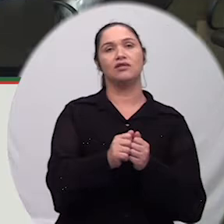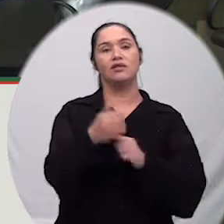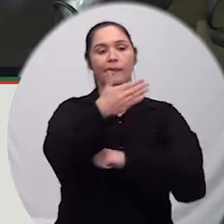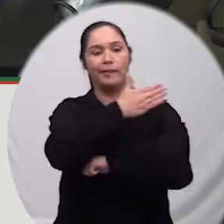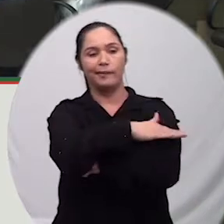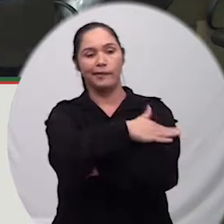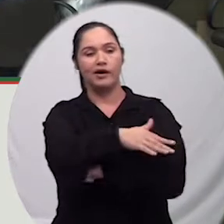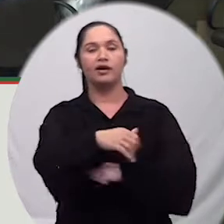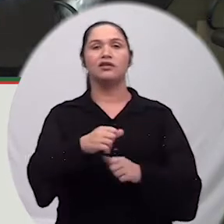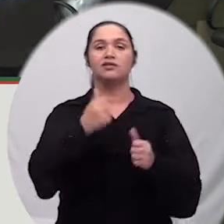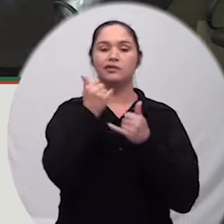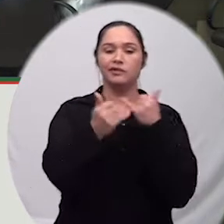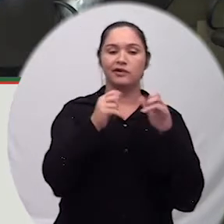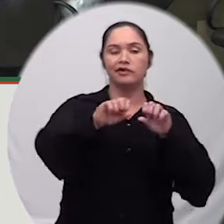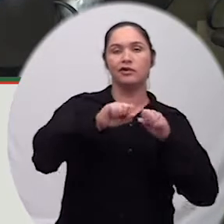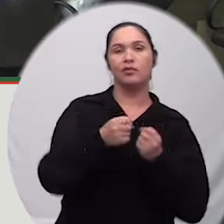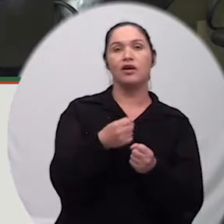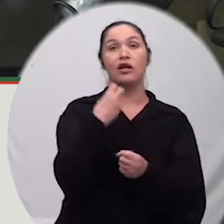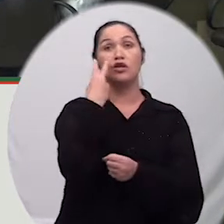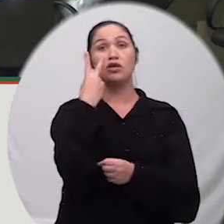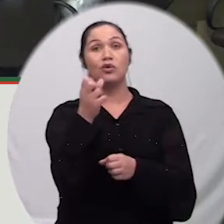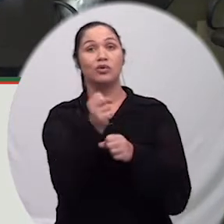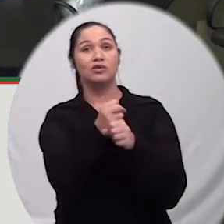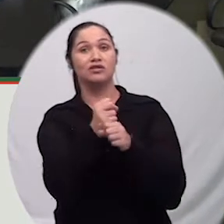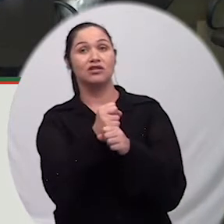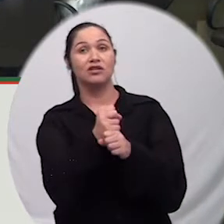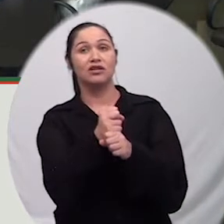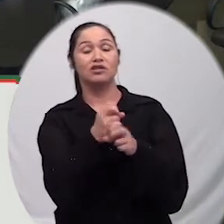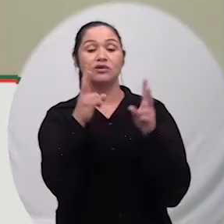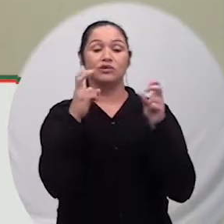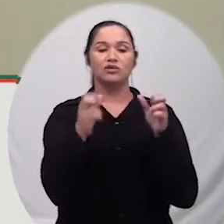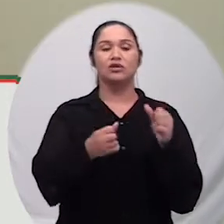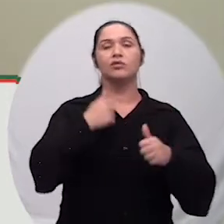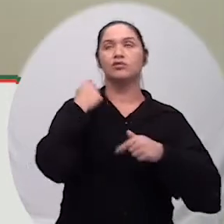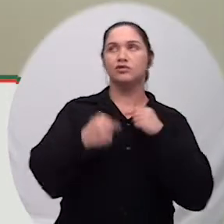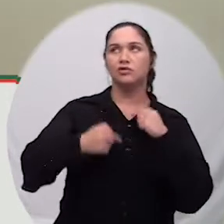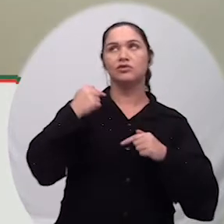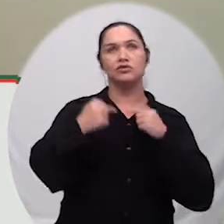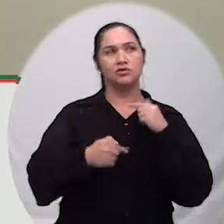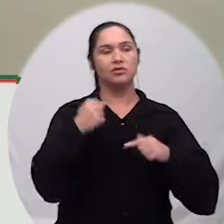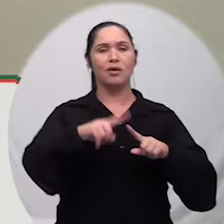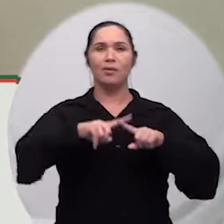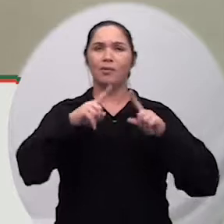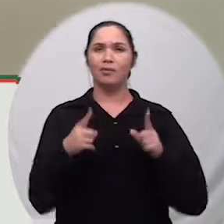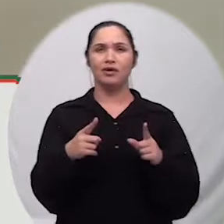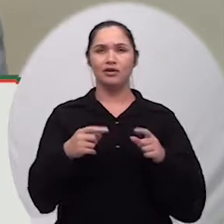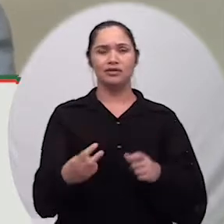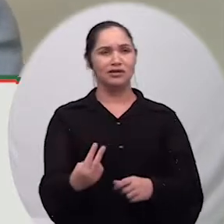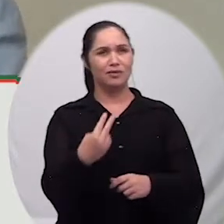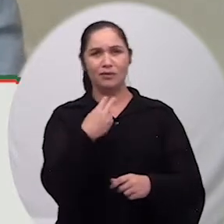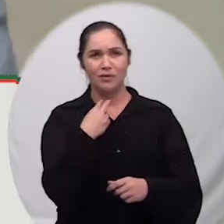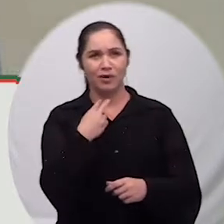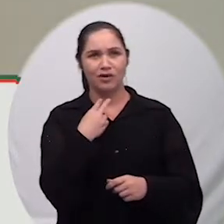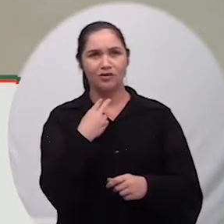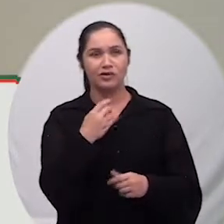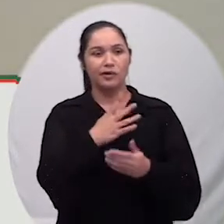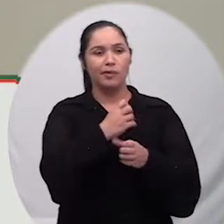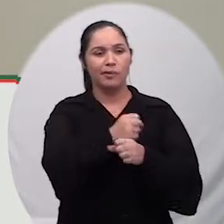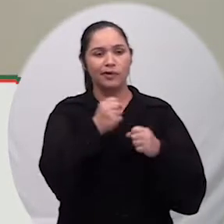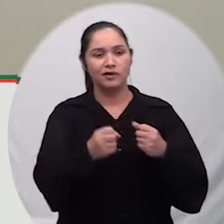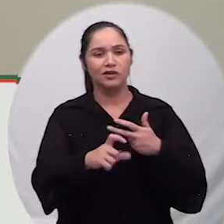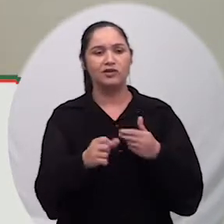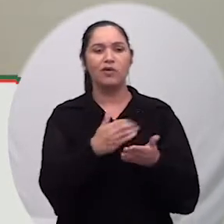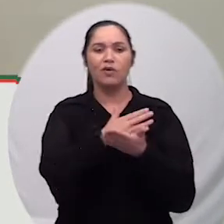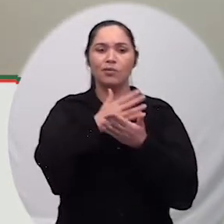Gente, 2 anos praticamente nós estamos tratando essa matéria. Será que custa fazer um trabalho de manutenção? Será que custa fazer